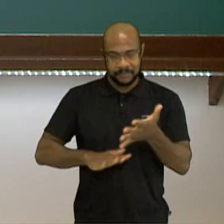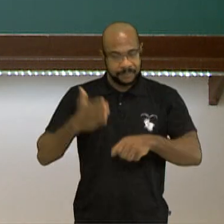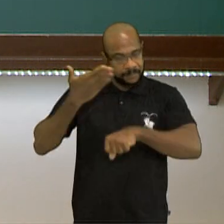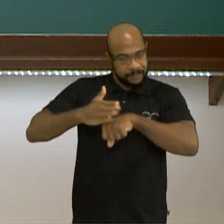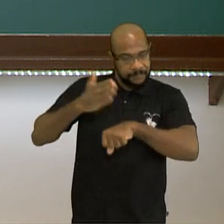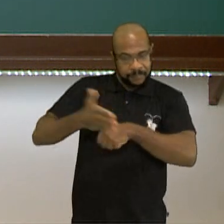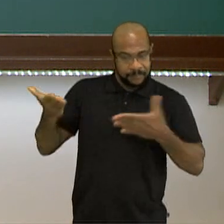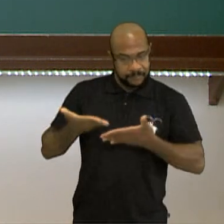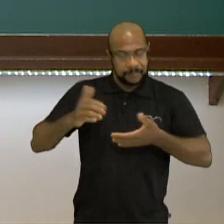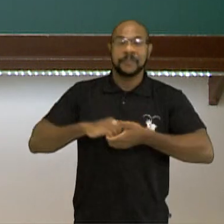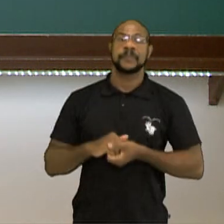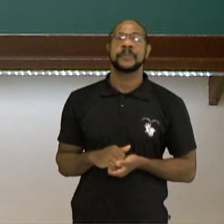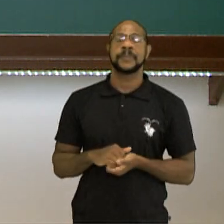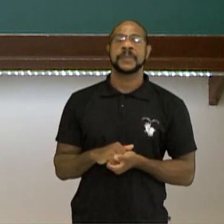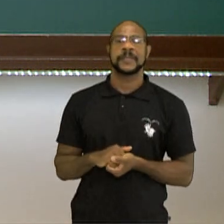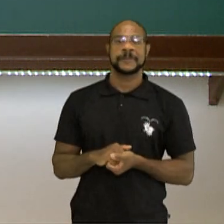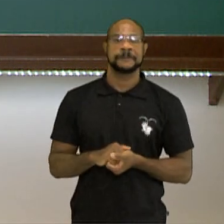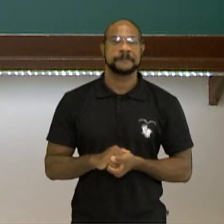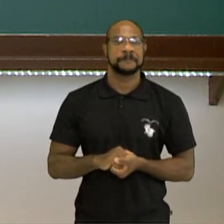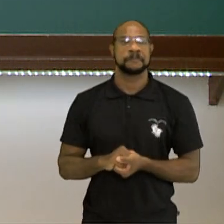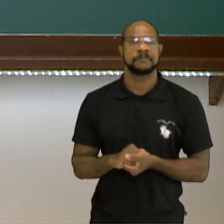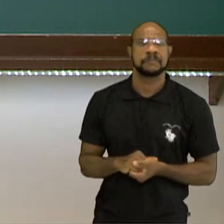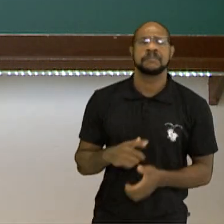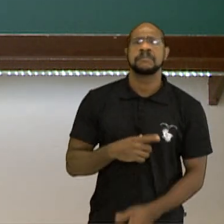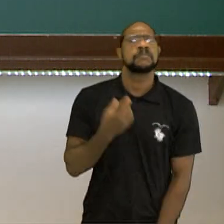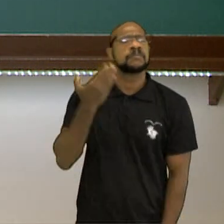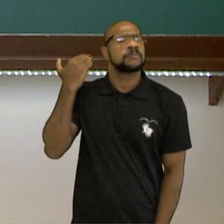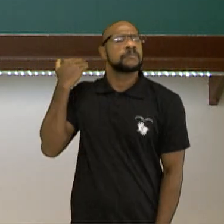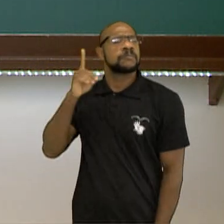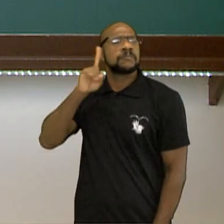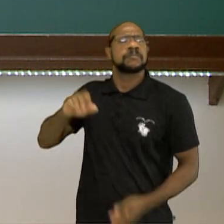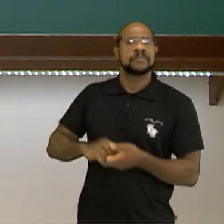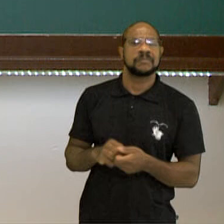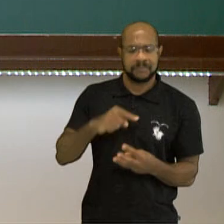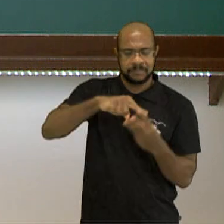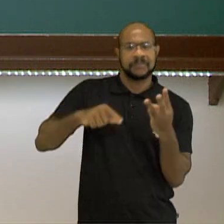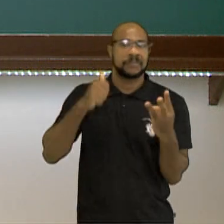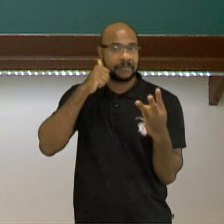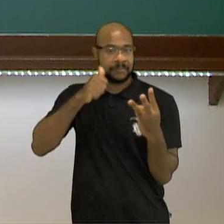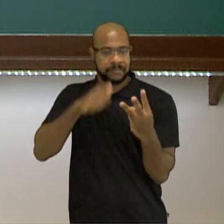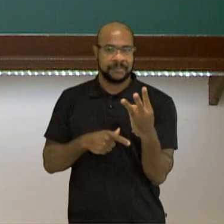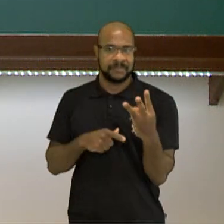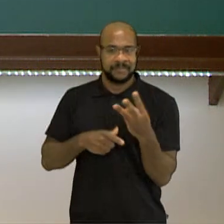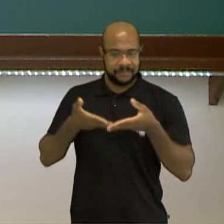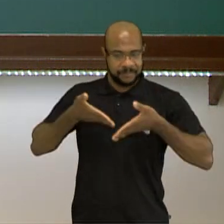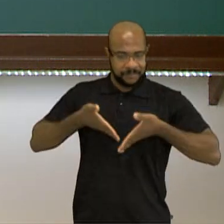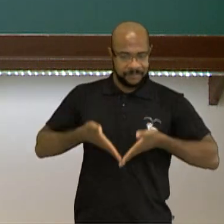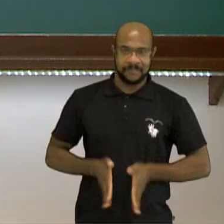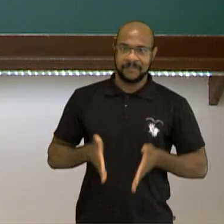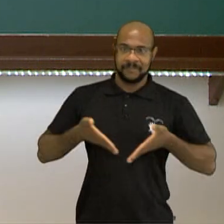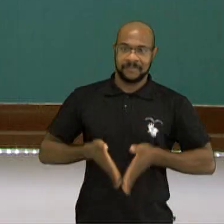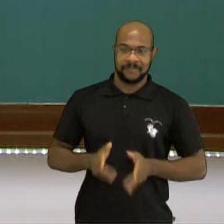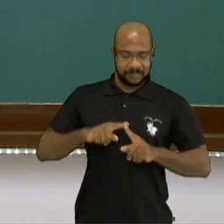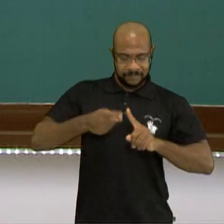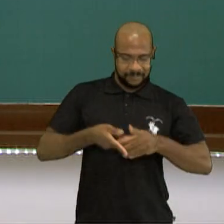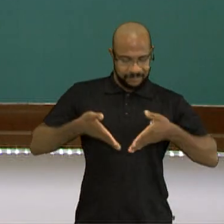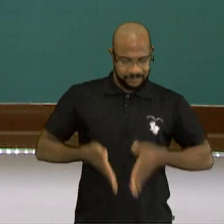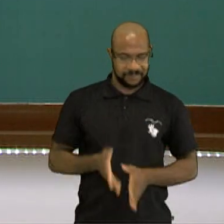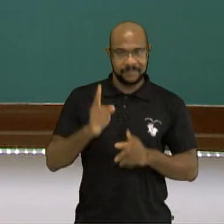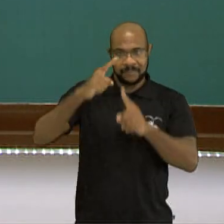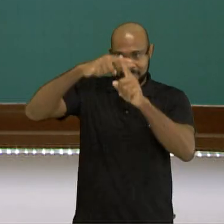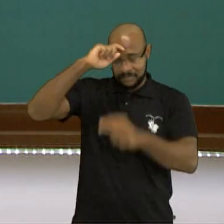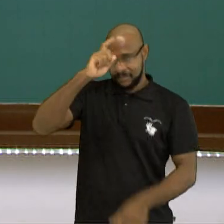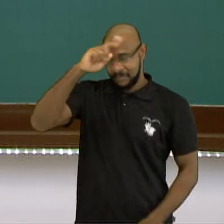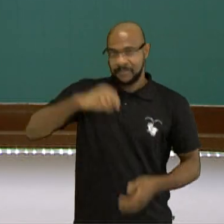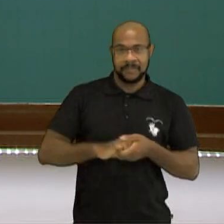no exercício 1. Em um certo dia, 3 mães deram à luz em uma maternidade.